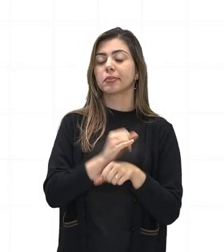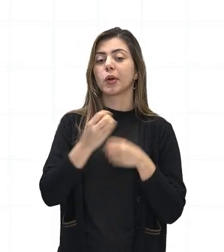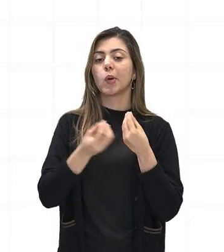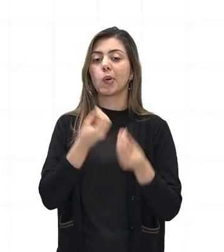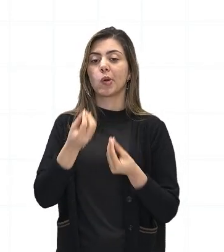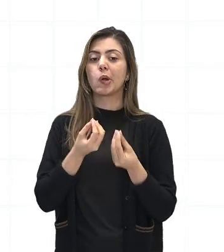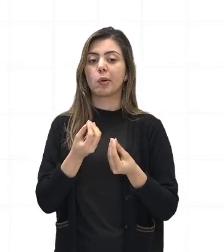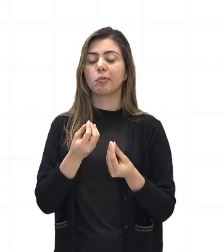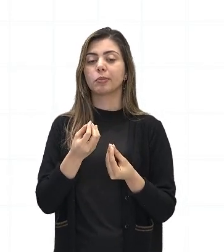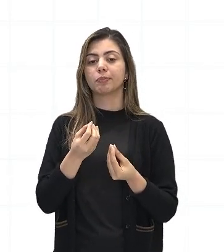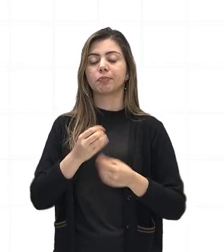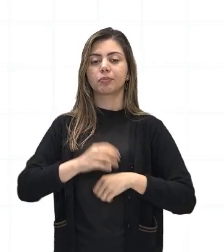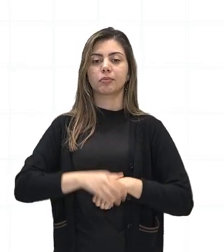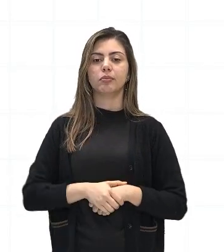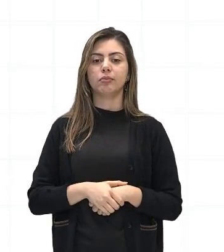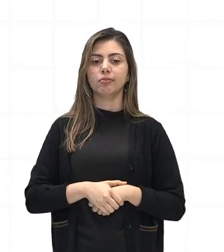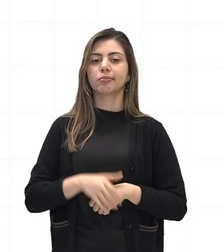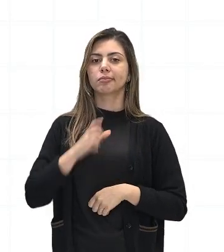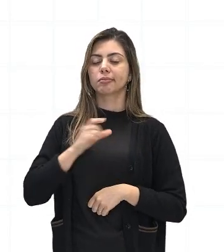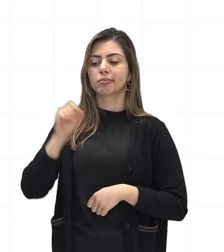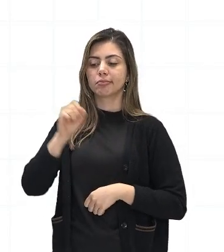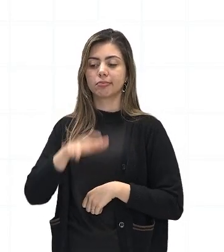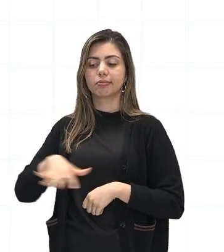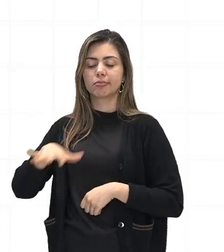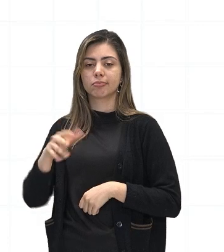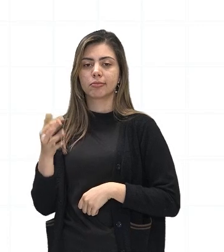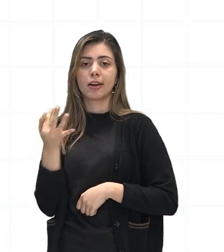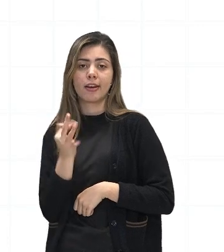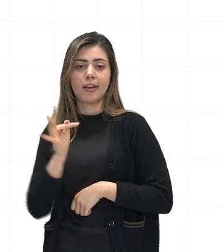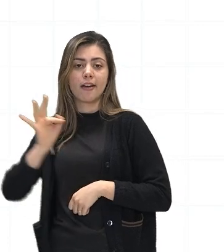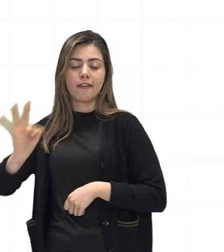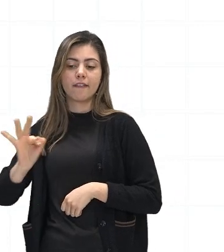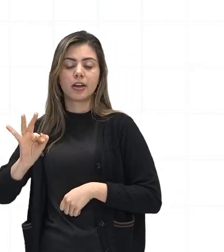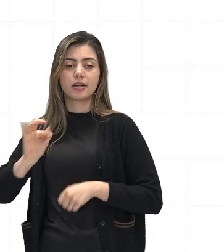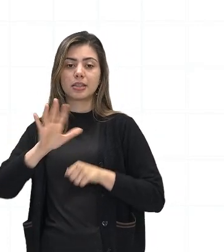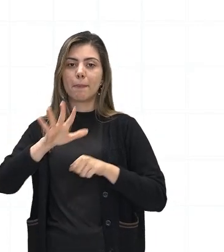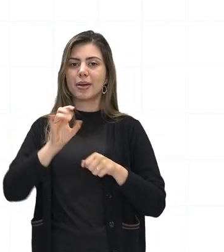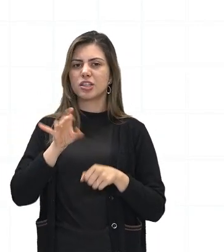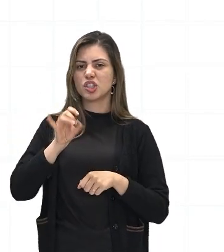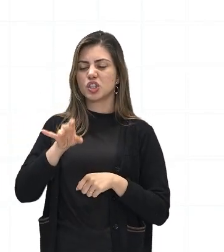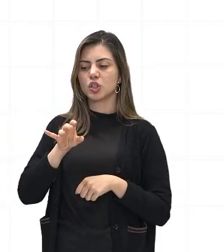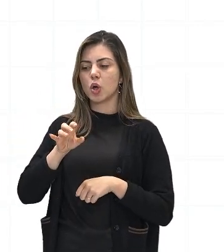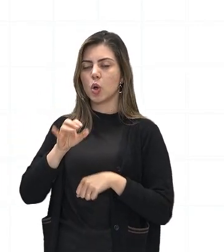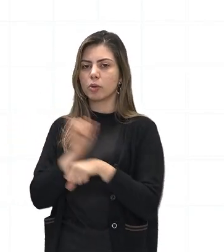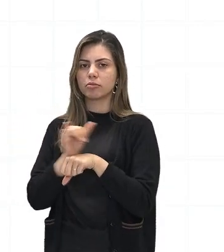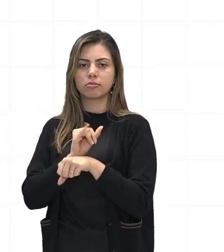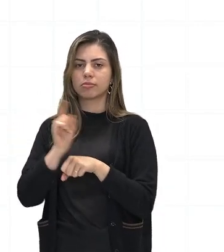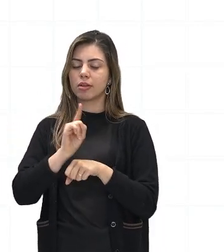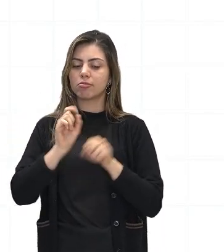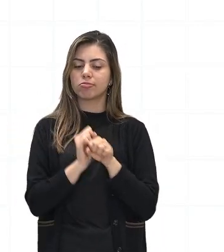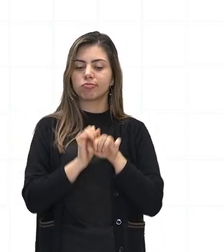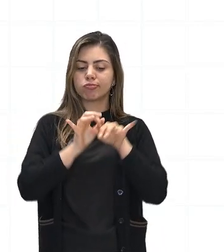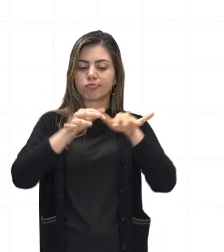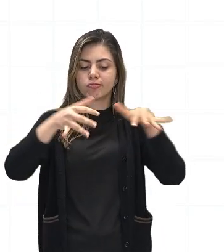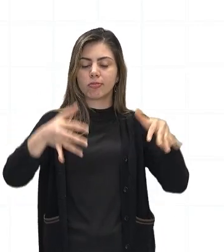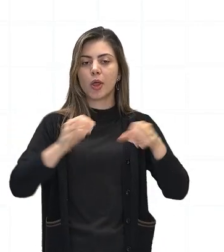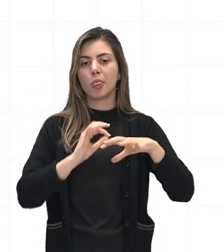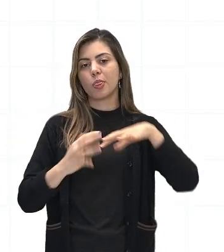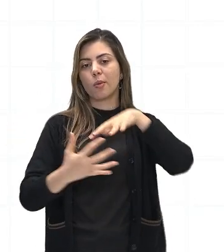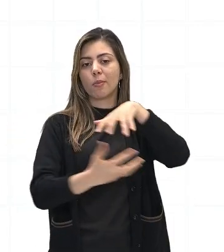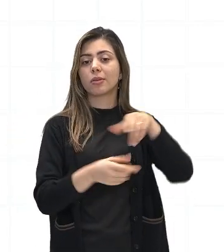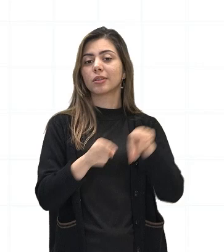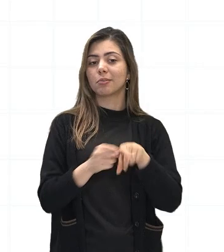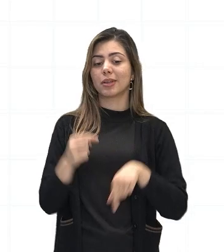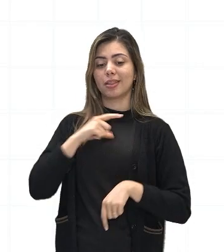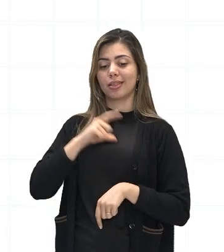conhecido ali não só na França, mas também para o mundo todo. Inclusive, essa técnica foi trazida ao Brasil e